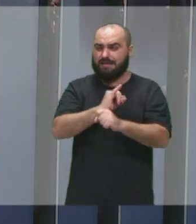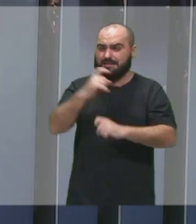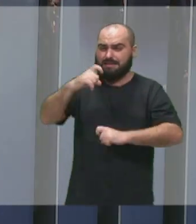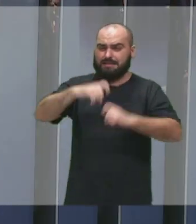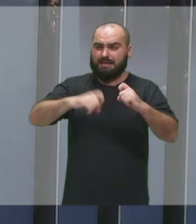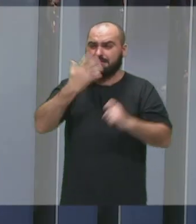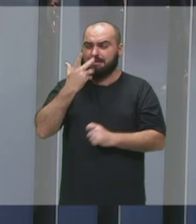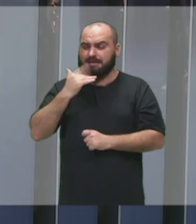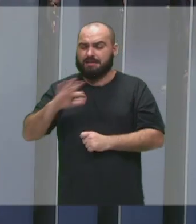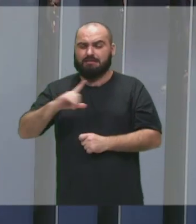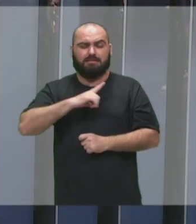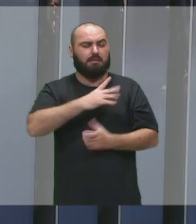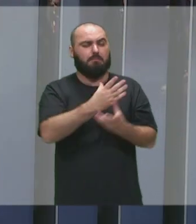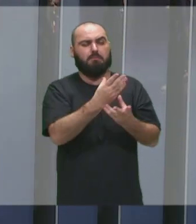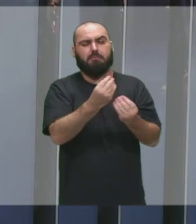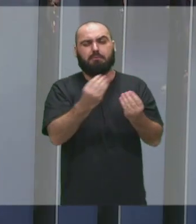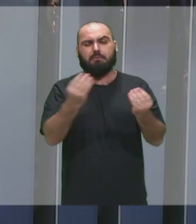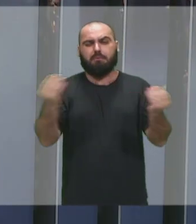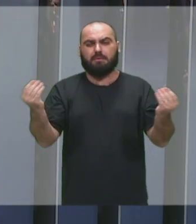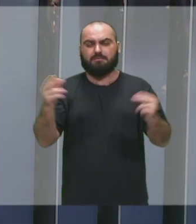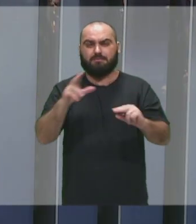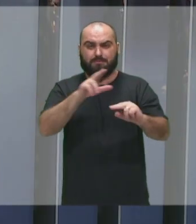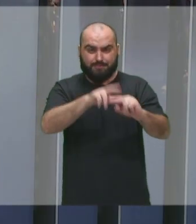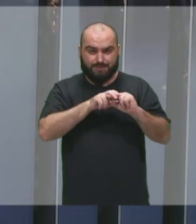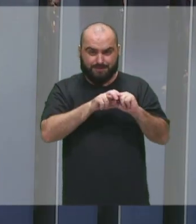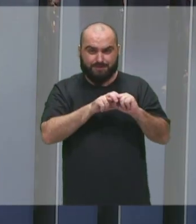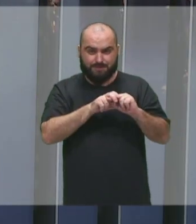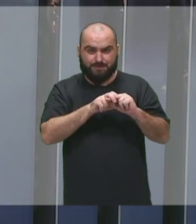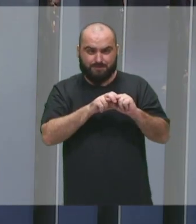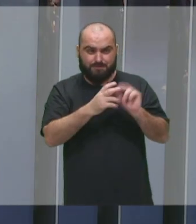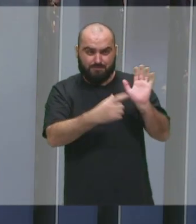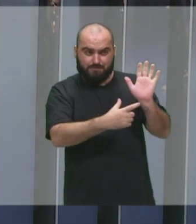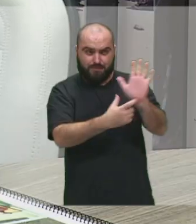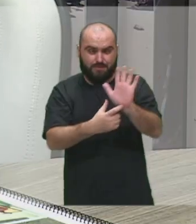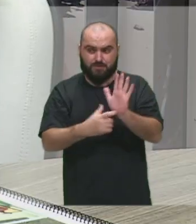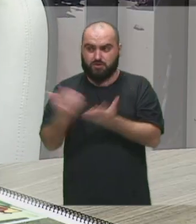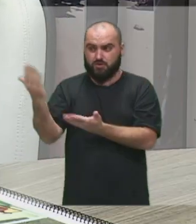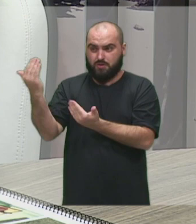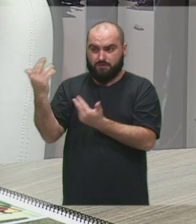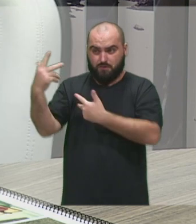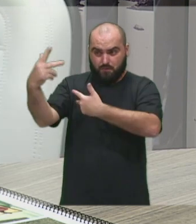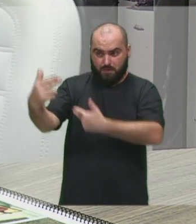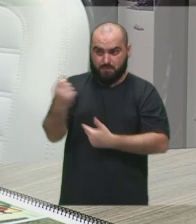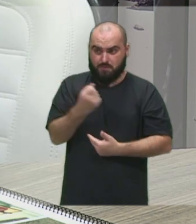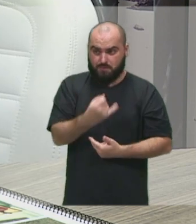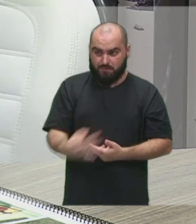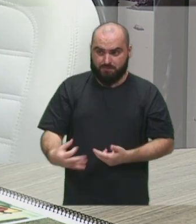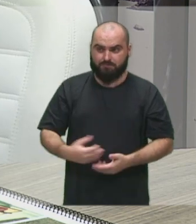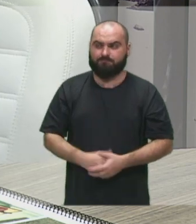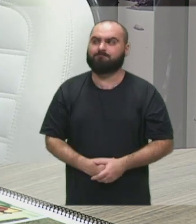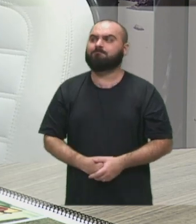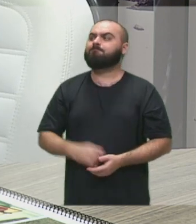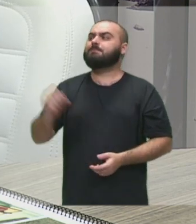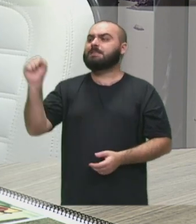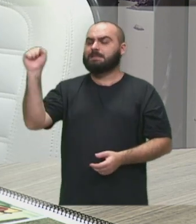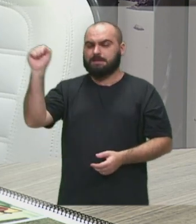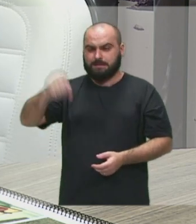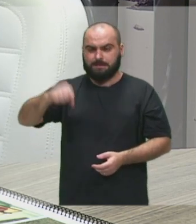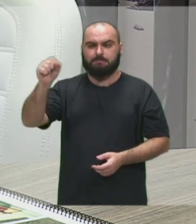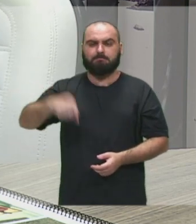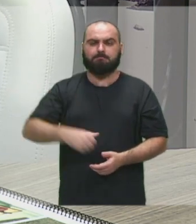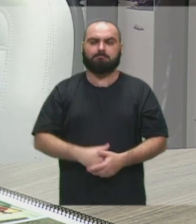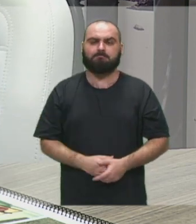Talvez por causa disso também o índice junto aos adolescentes está crescendo? Sim, eu acredito que hoje o mal